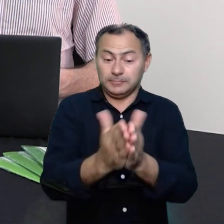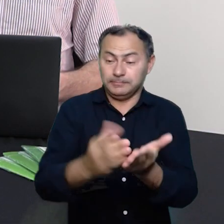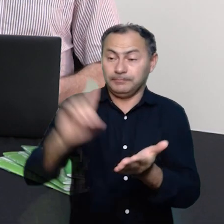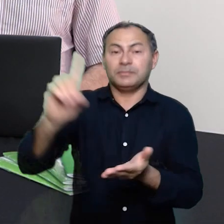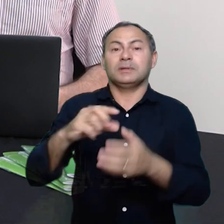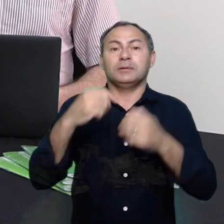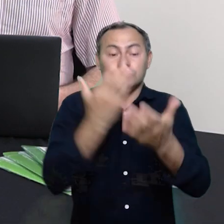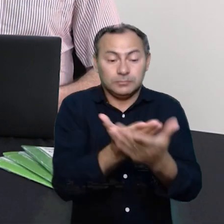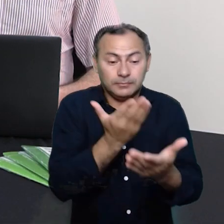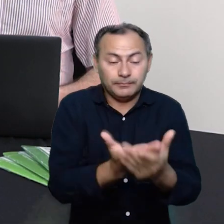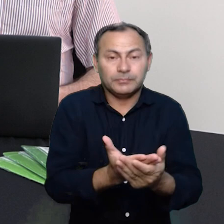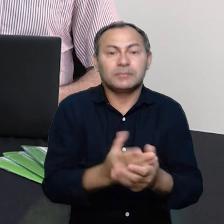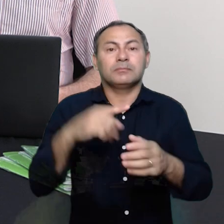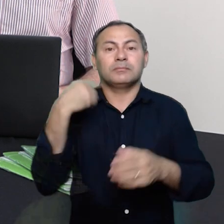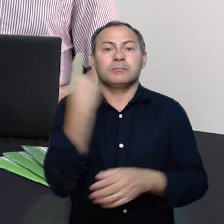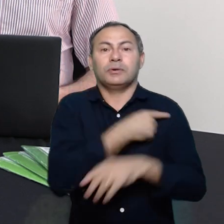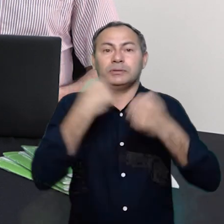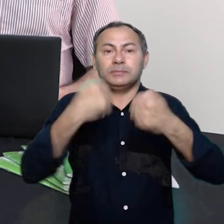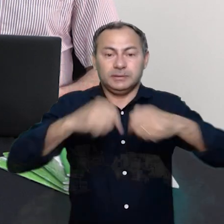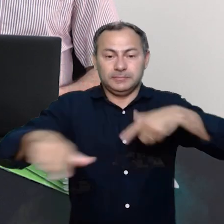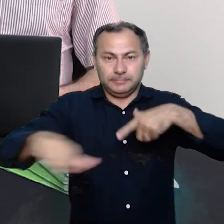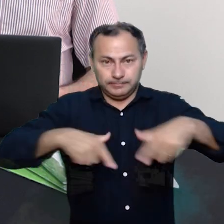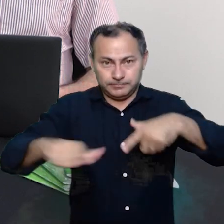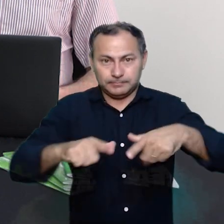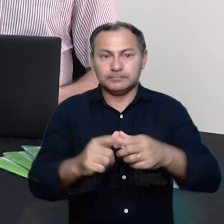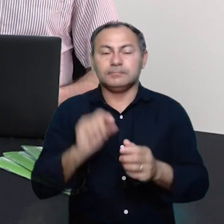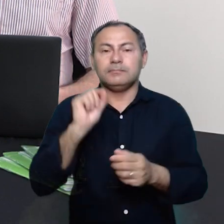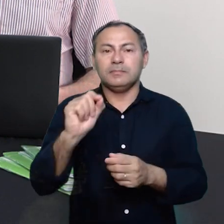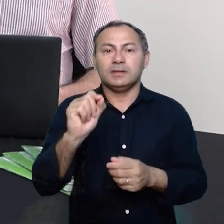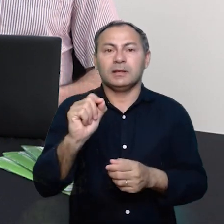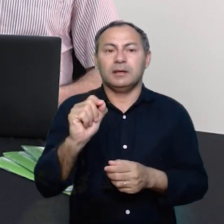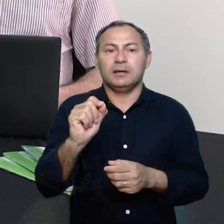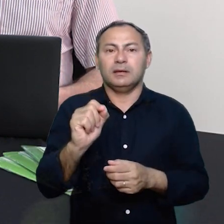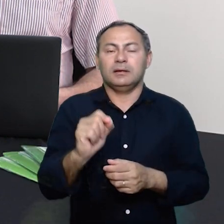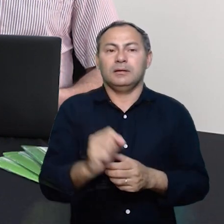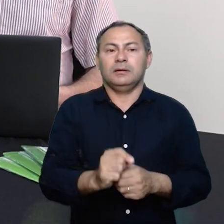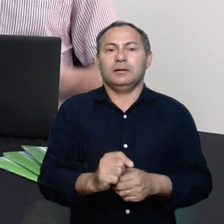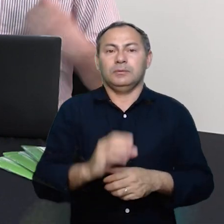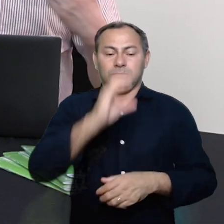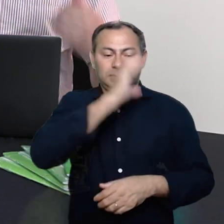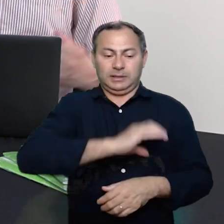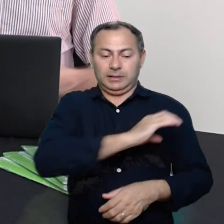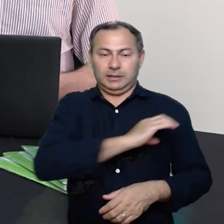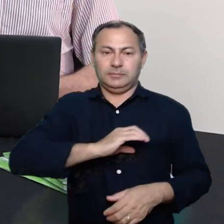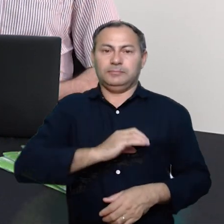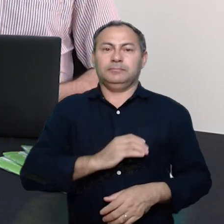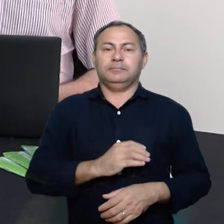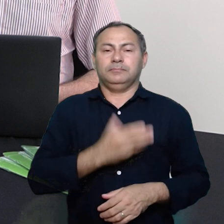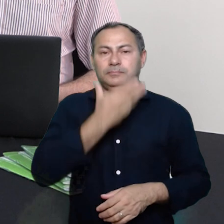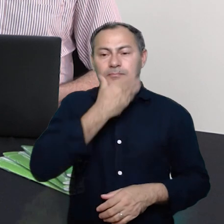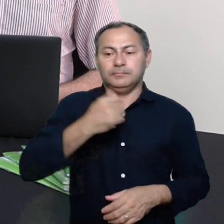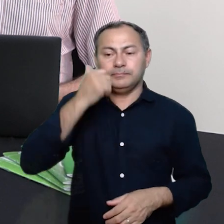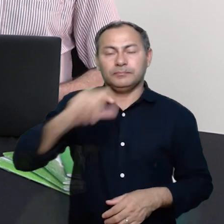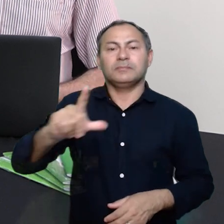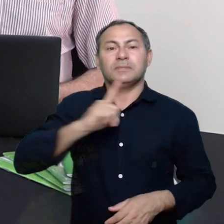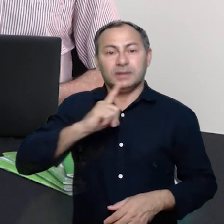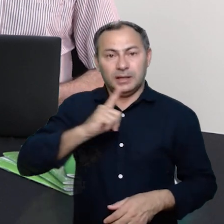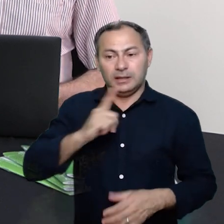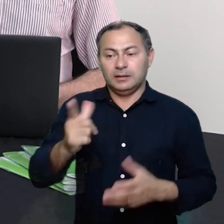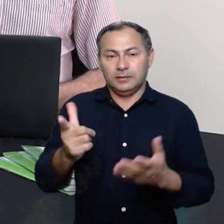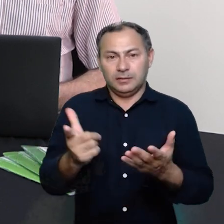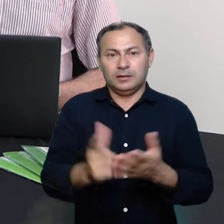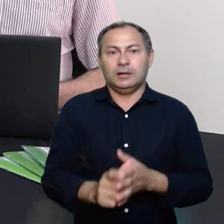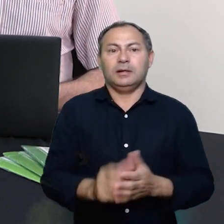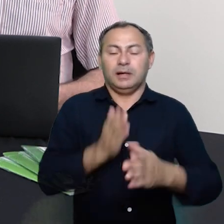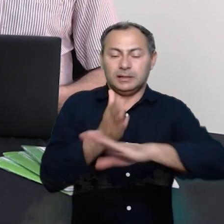né, nós devemos trabalhar, né, para que os catequizandos e catequizandas tenham,